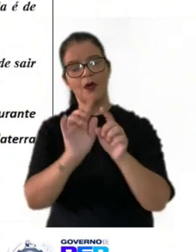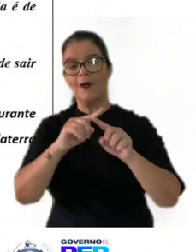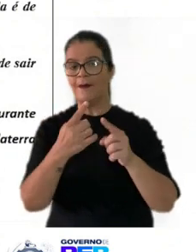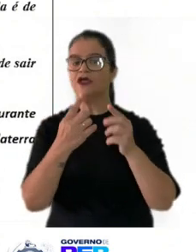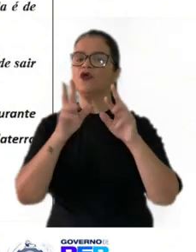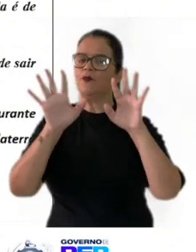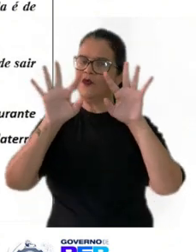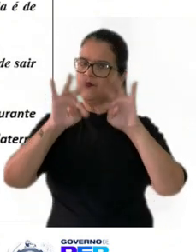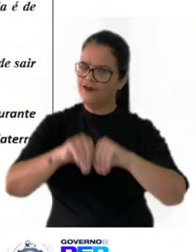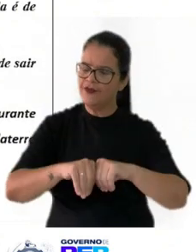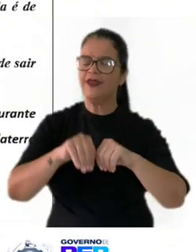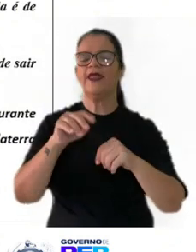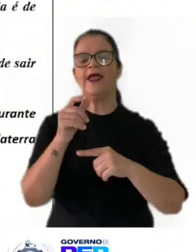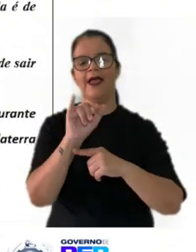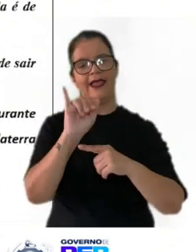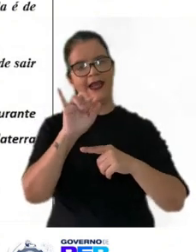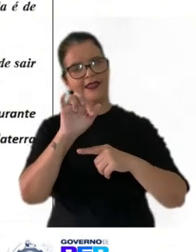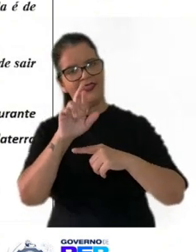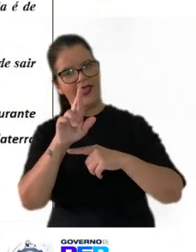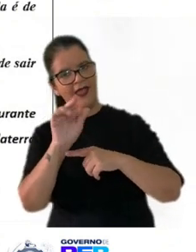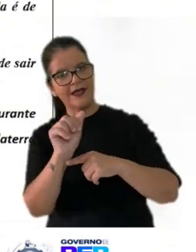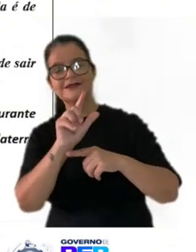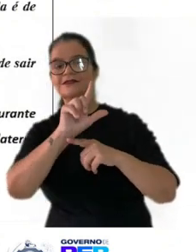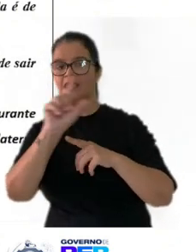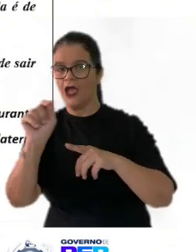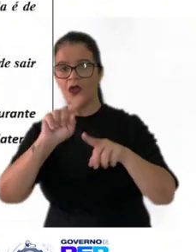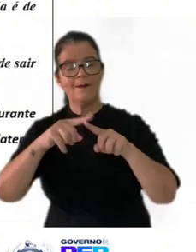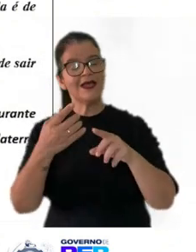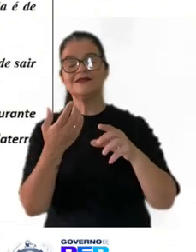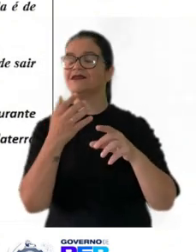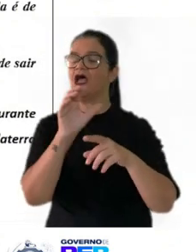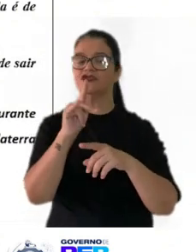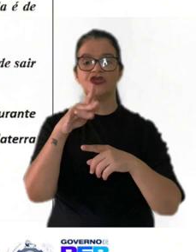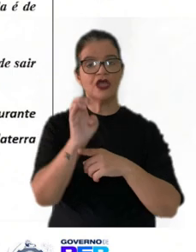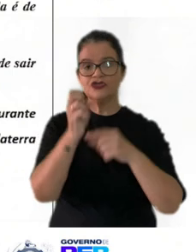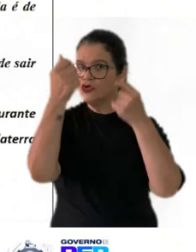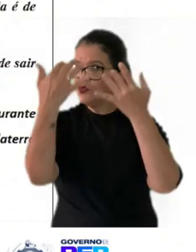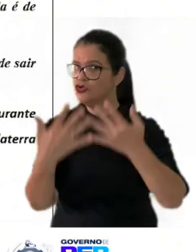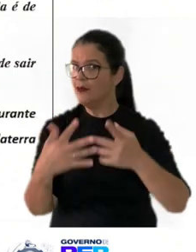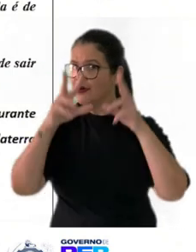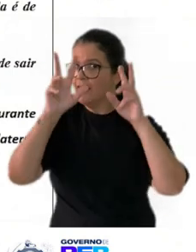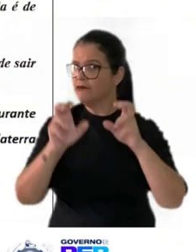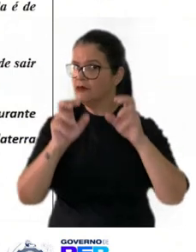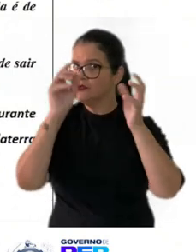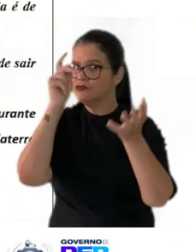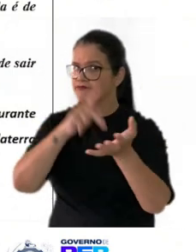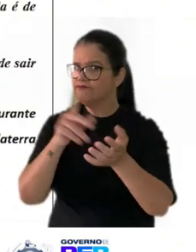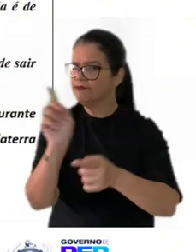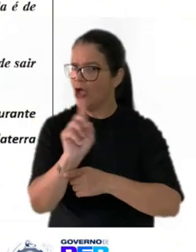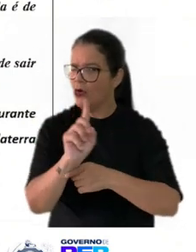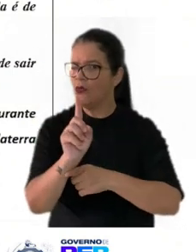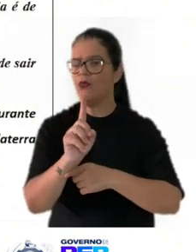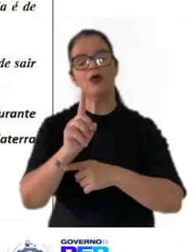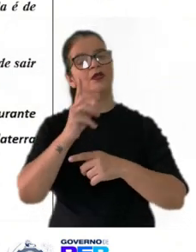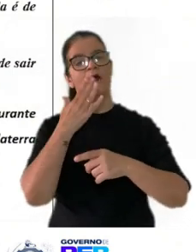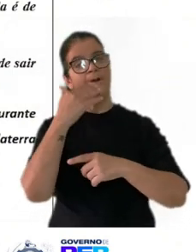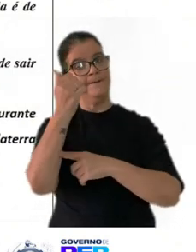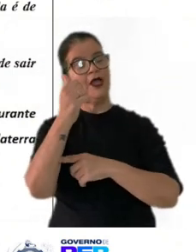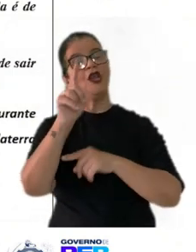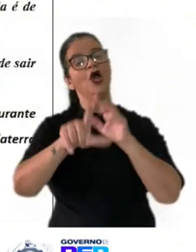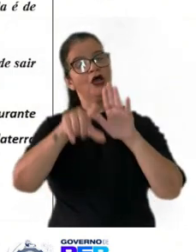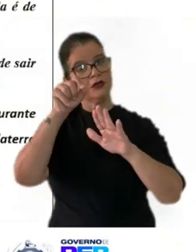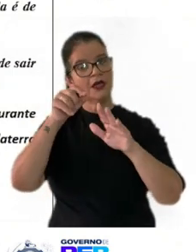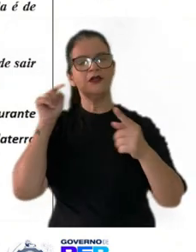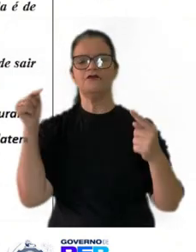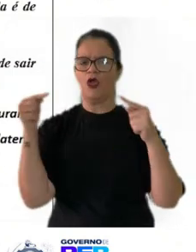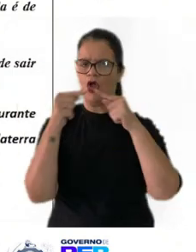a Inglaterra acabou saindo a Charles não fala disso exatamente tá então a alternativa que melhor corresponde ao